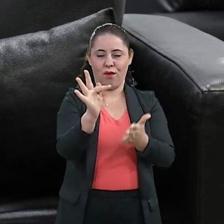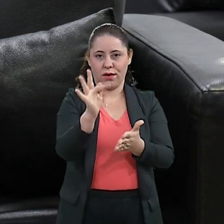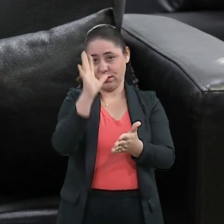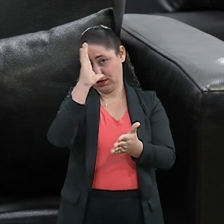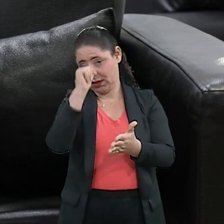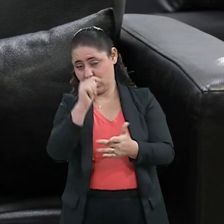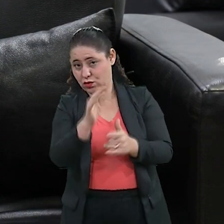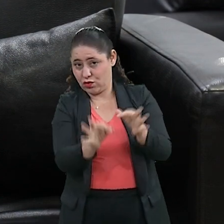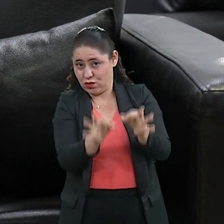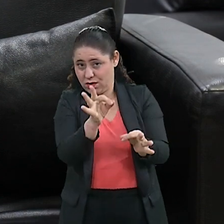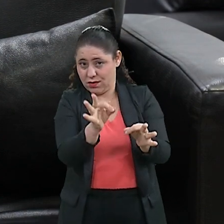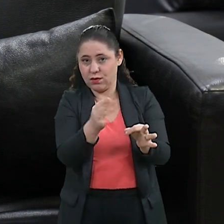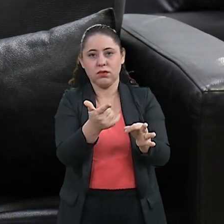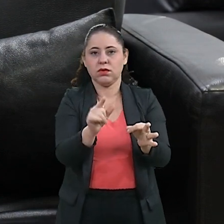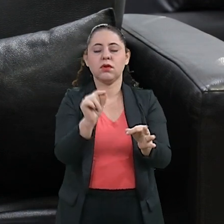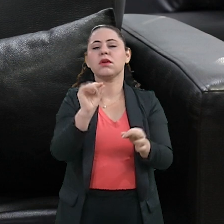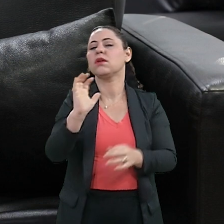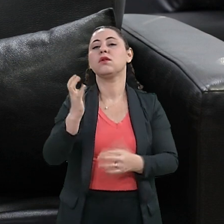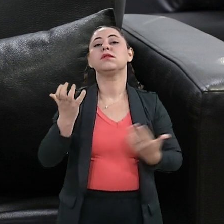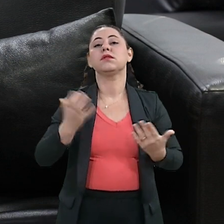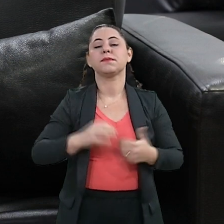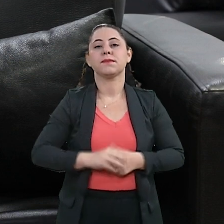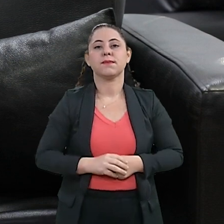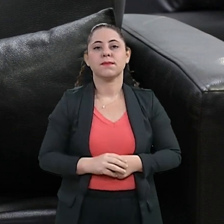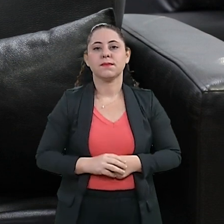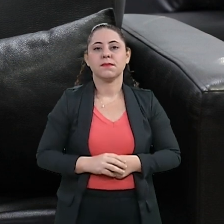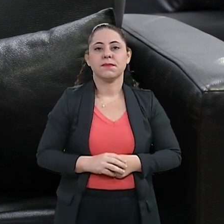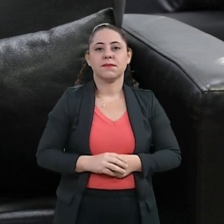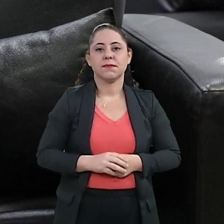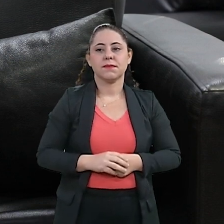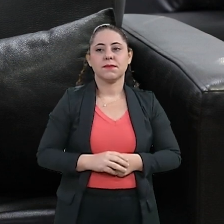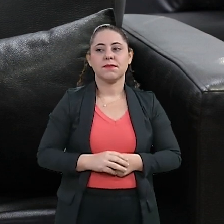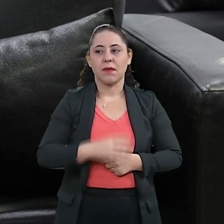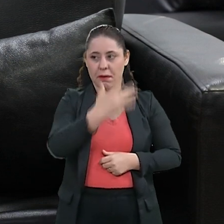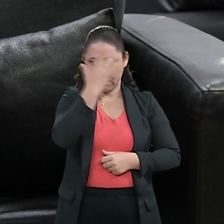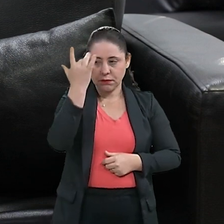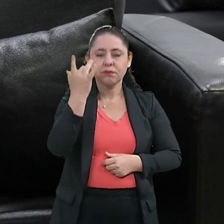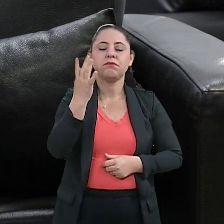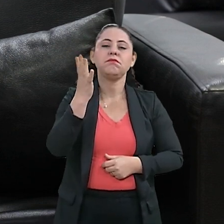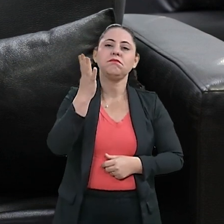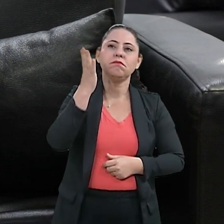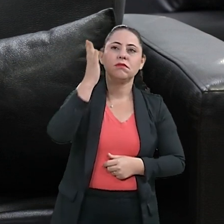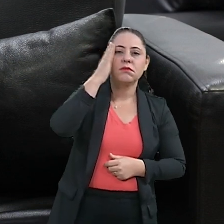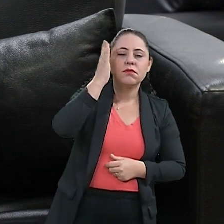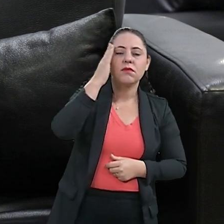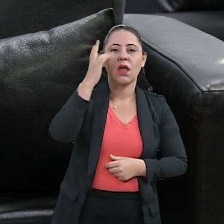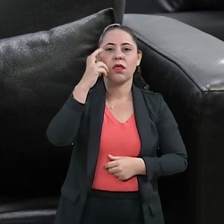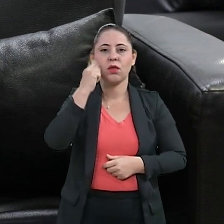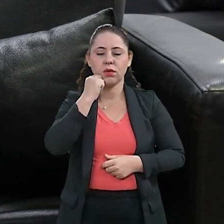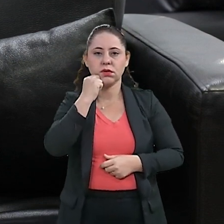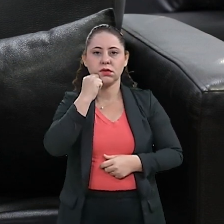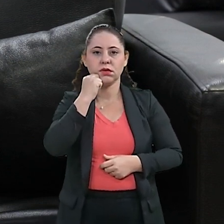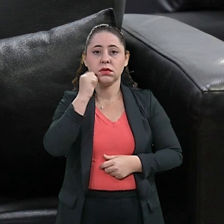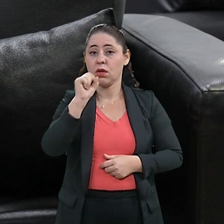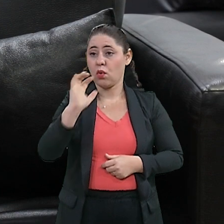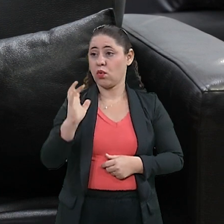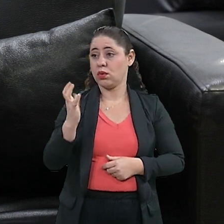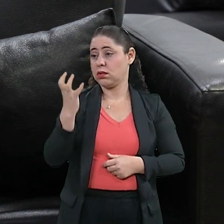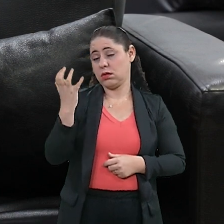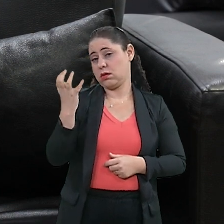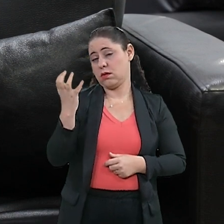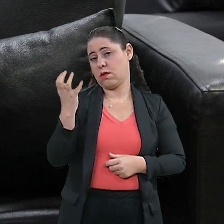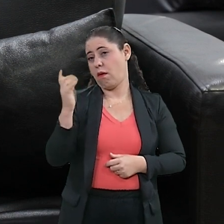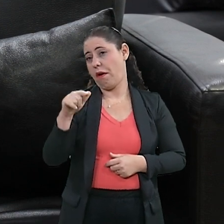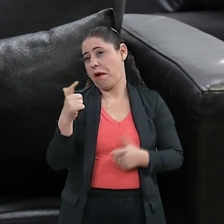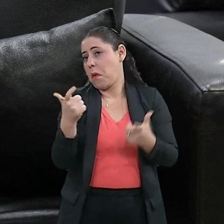pelo fórum. Né? Então, o que acontecia? A pessoa até sabia, tinha uma noção de que foi adotado e que